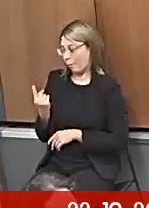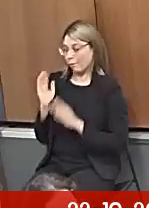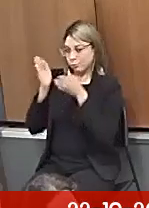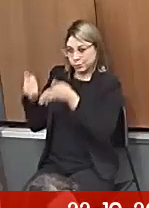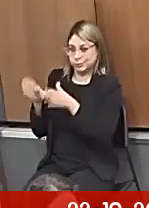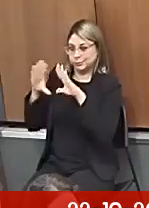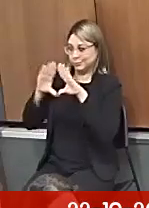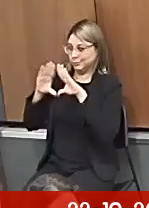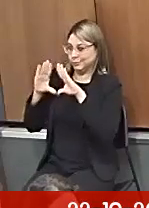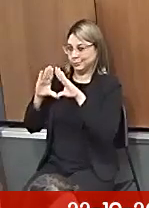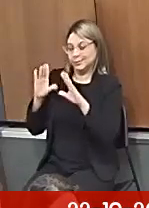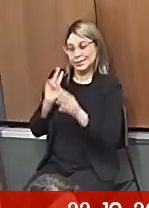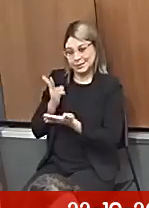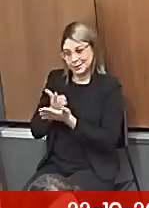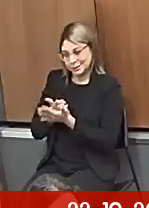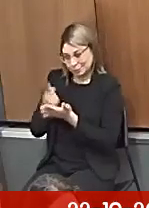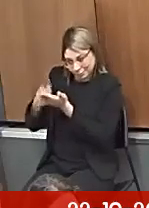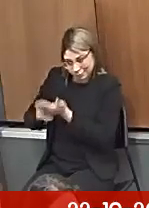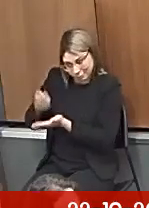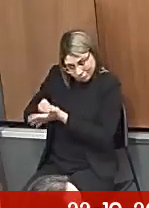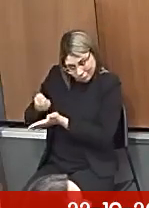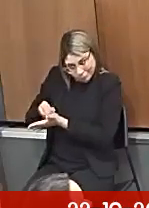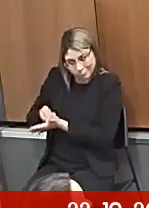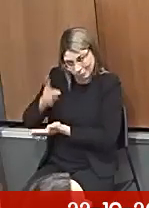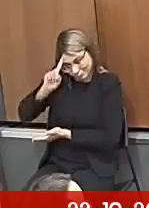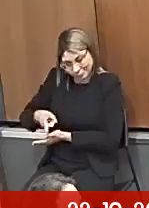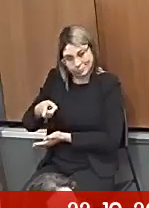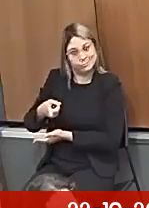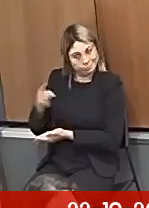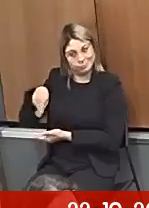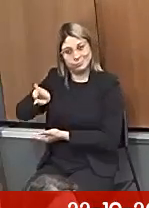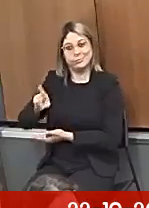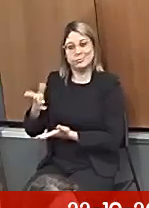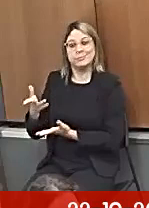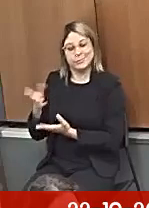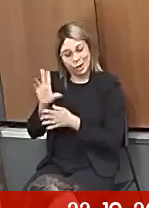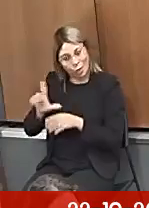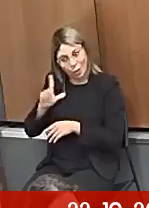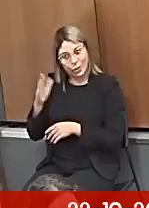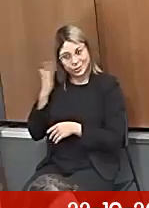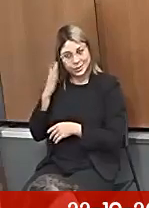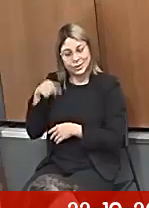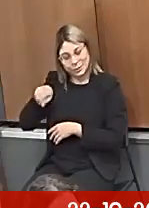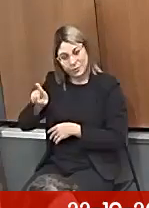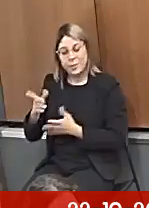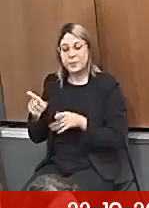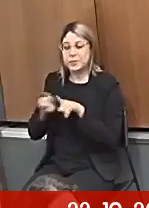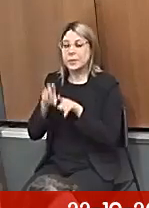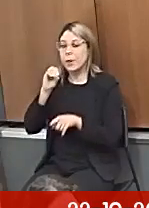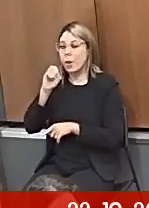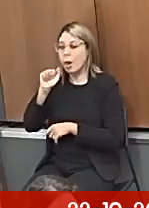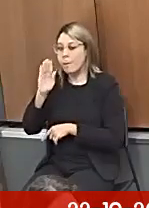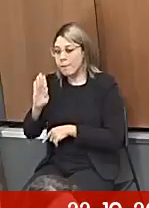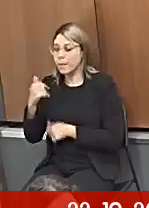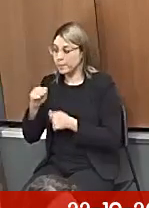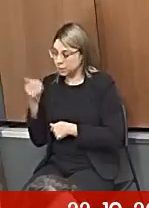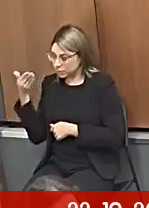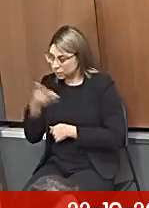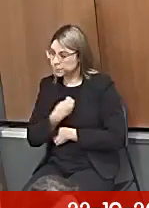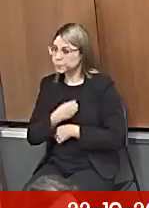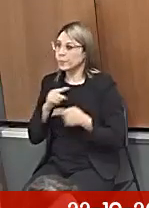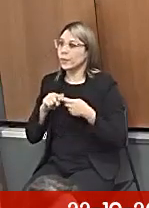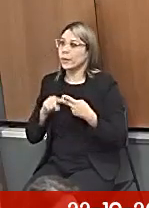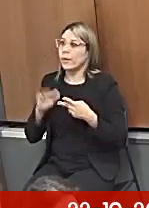já chega o convite à convocação, com todo carinho, que eu tenho certeza que estarão presentes. A própria OAB vai estar presente,